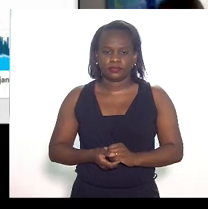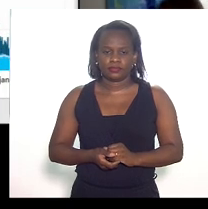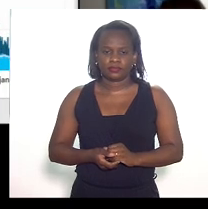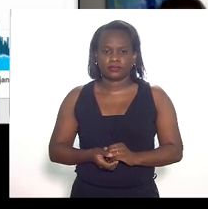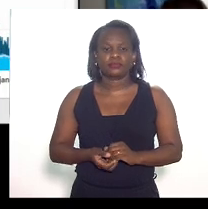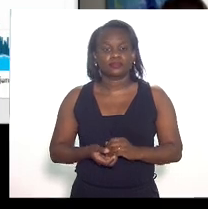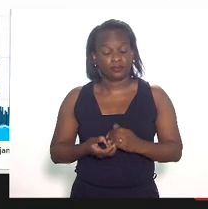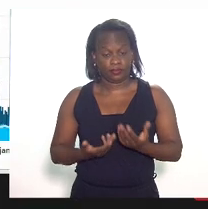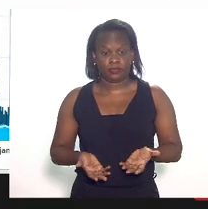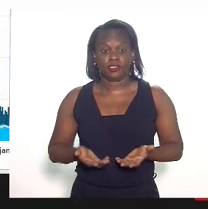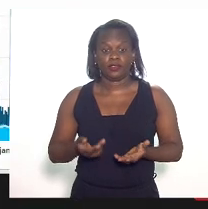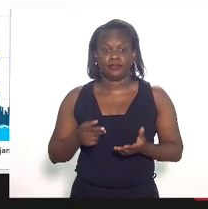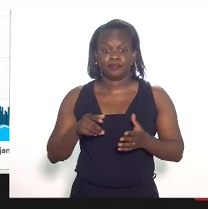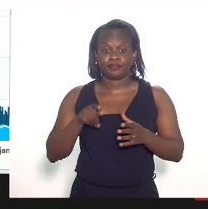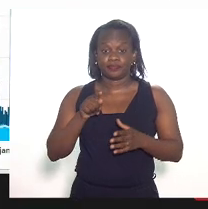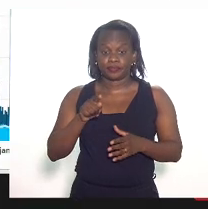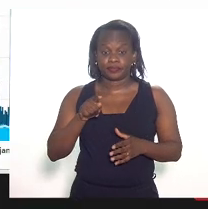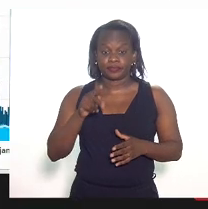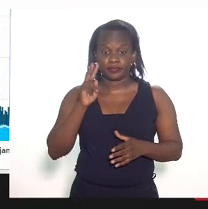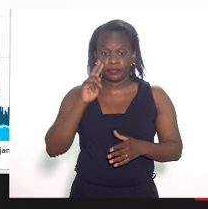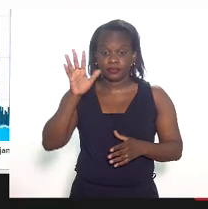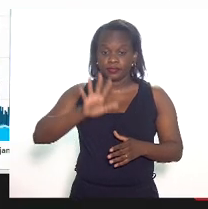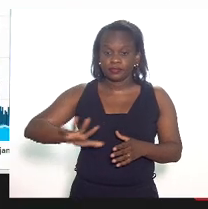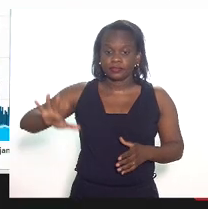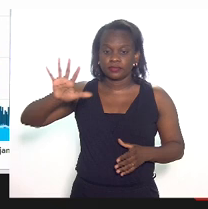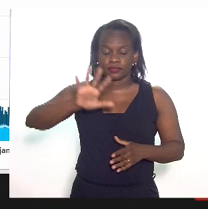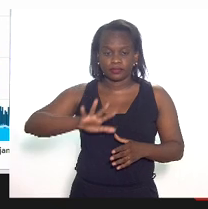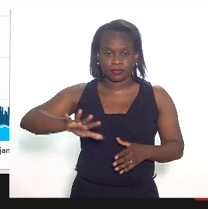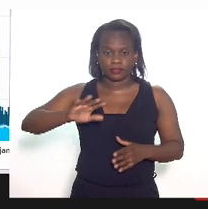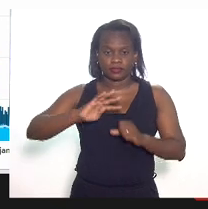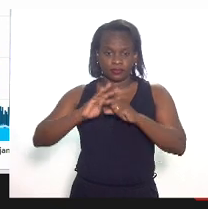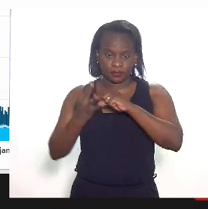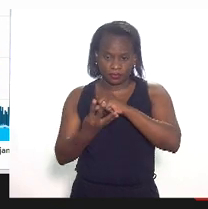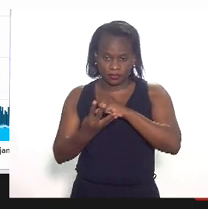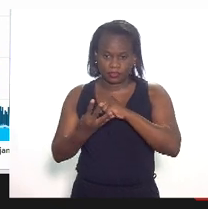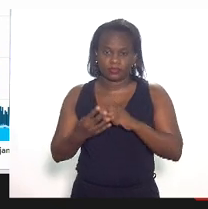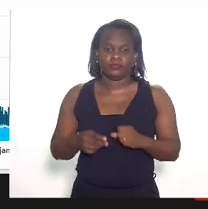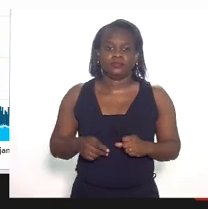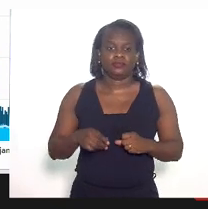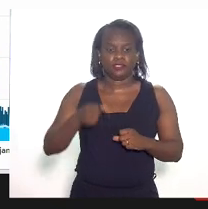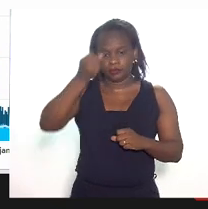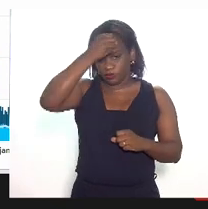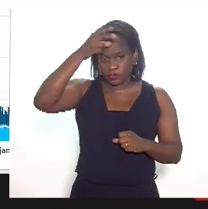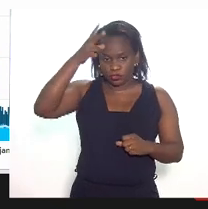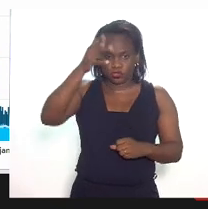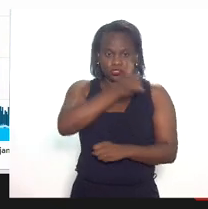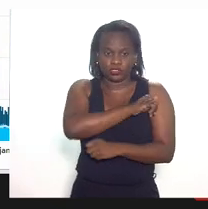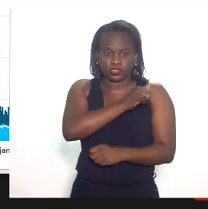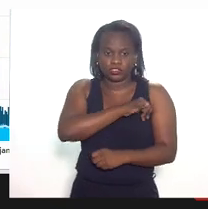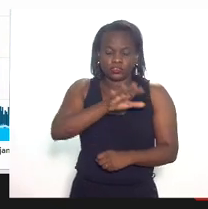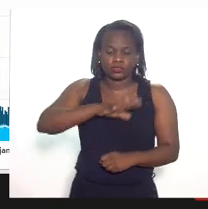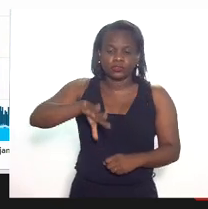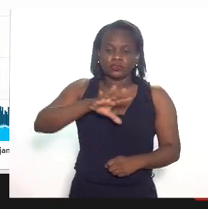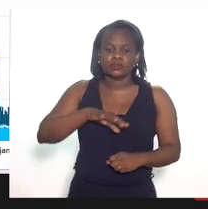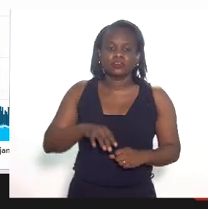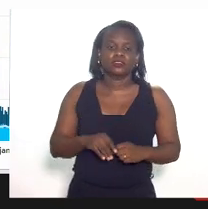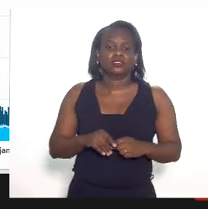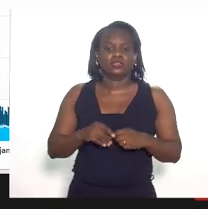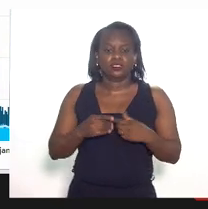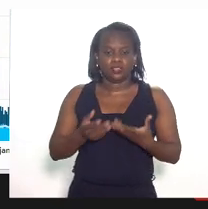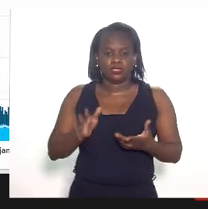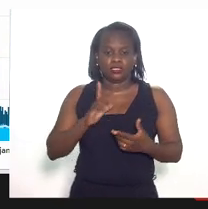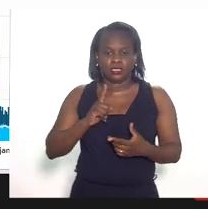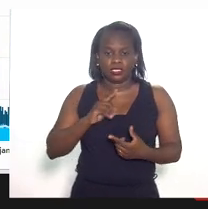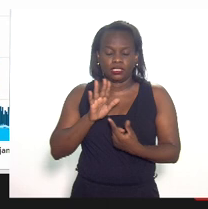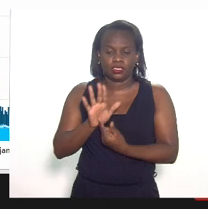Deputado, então, esse é o nosso painel COVID-19 do município do Rio de Janeiro. Aqui a gente coloca